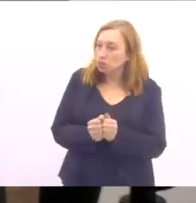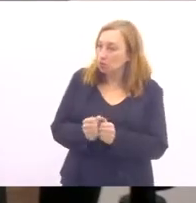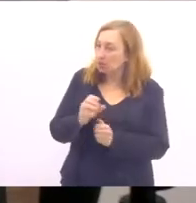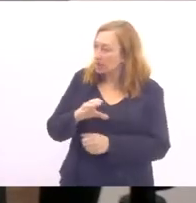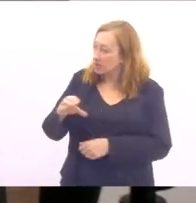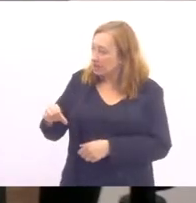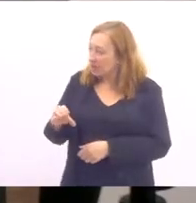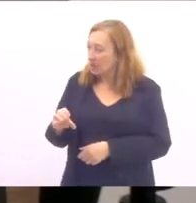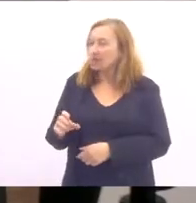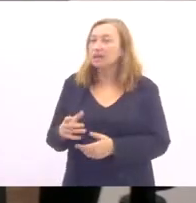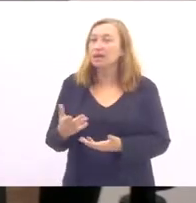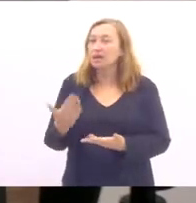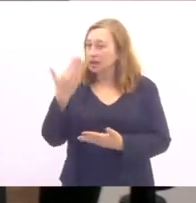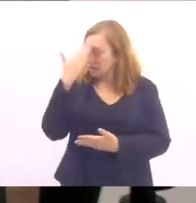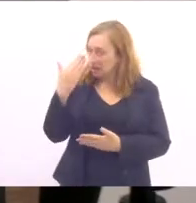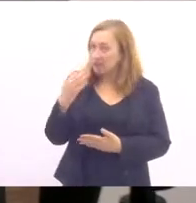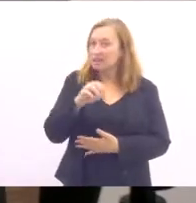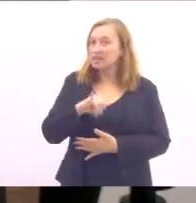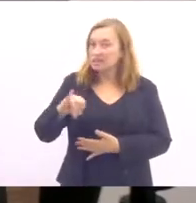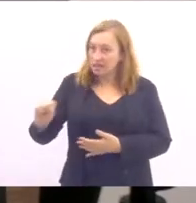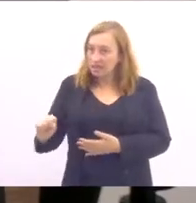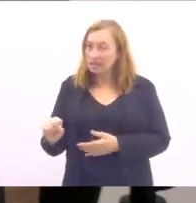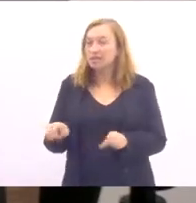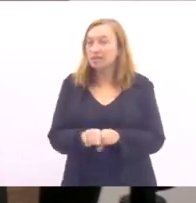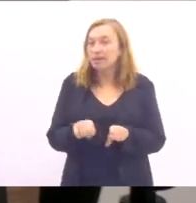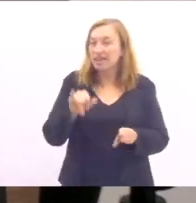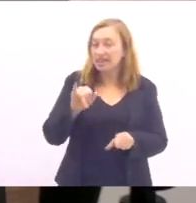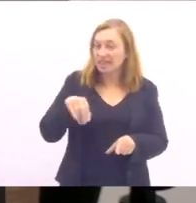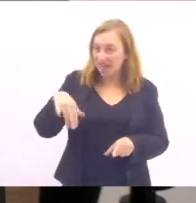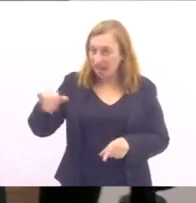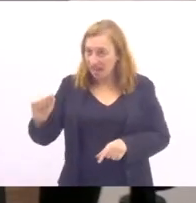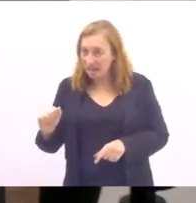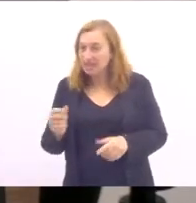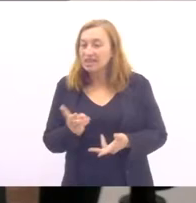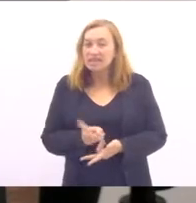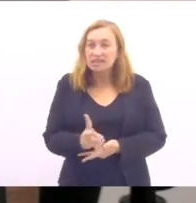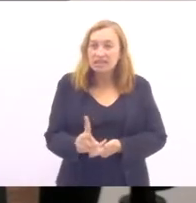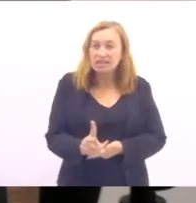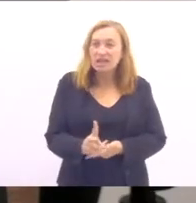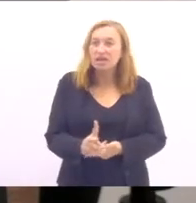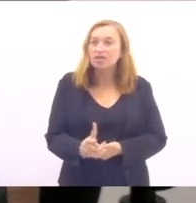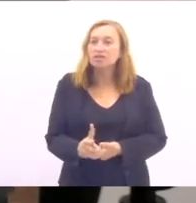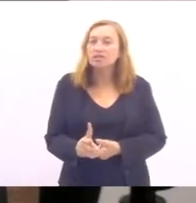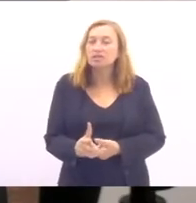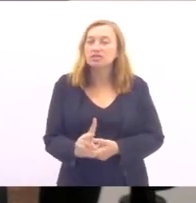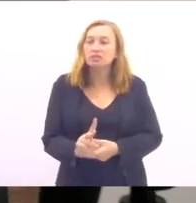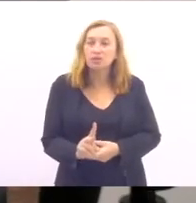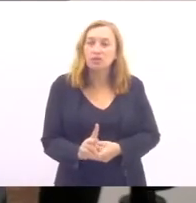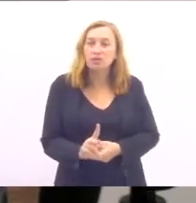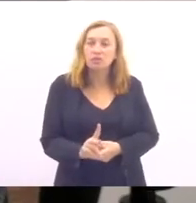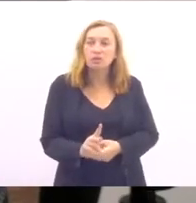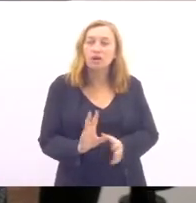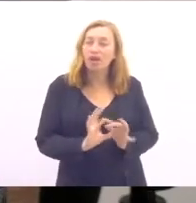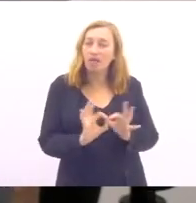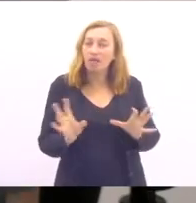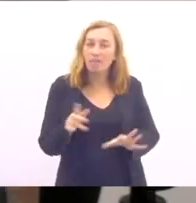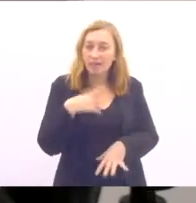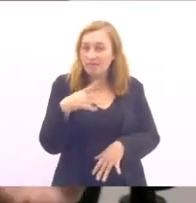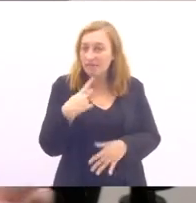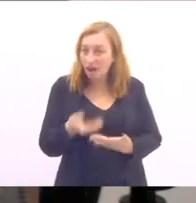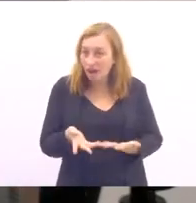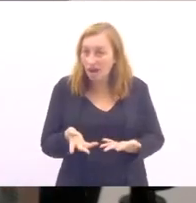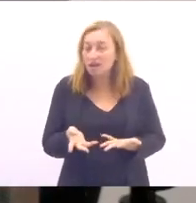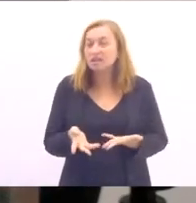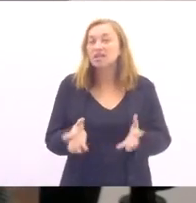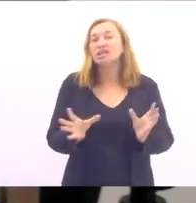sempre também agradecendo a SEA e ao INEA, que sempre foram bastante abertos para as nossas, para os anseios